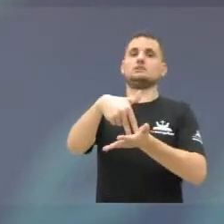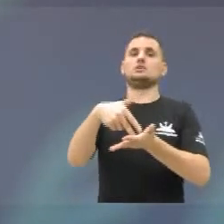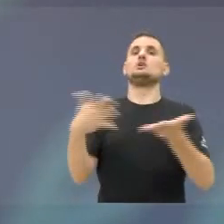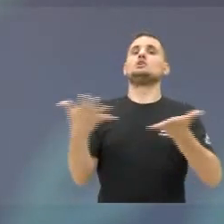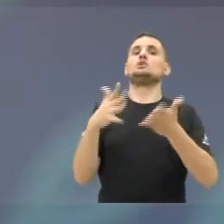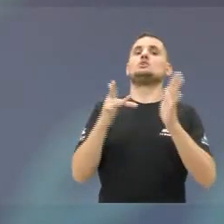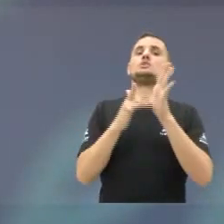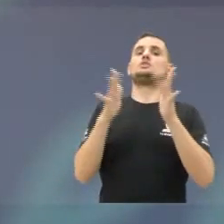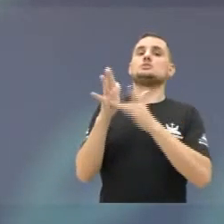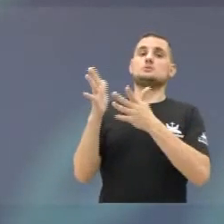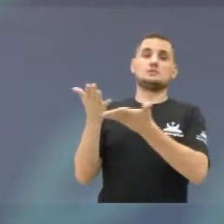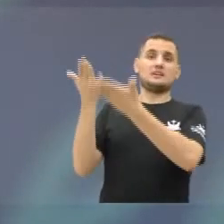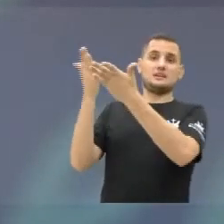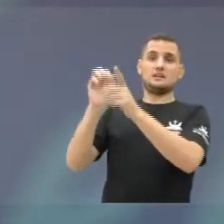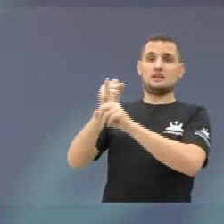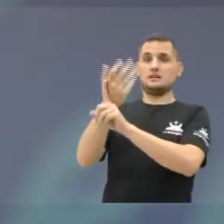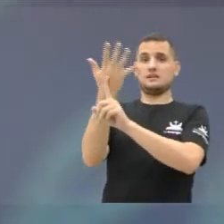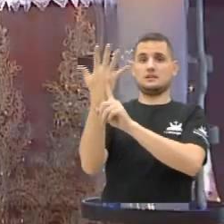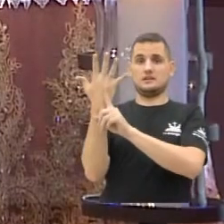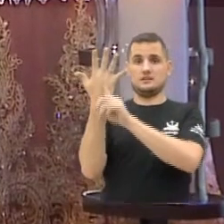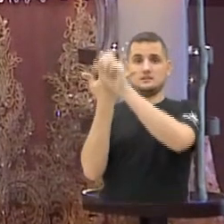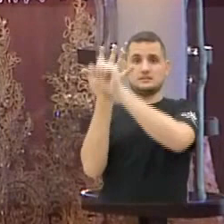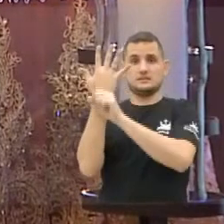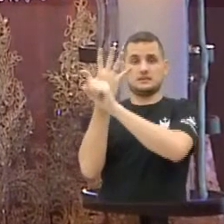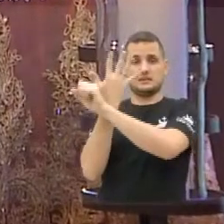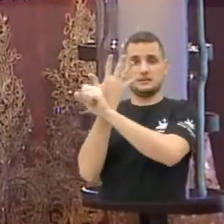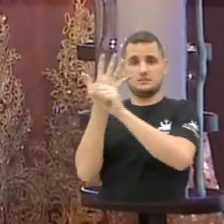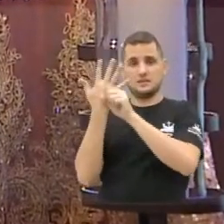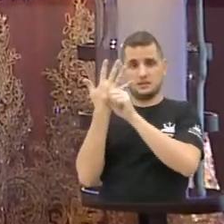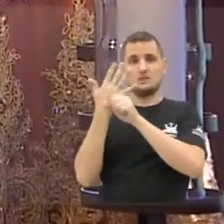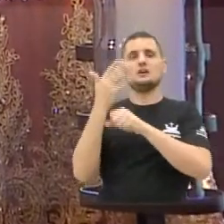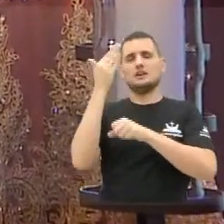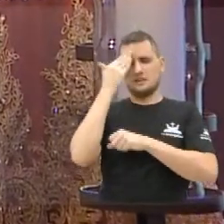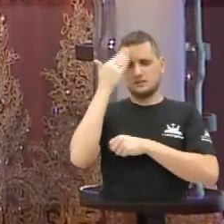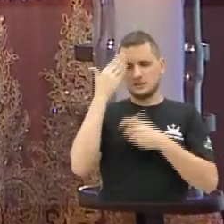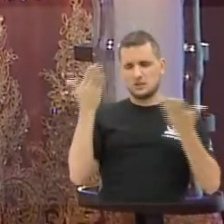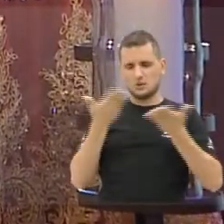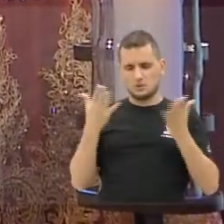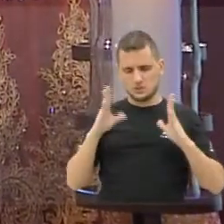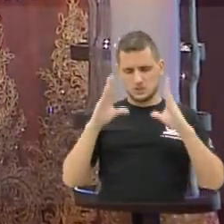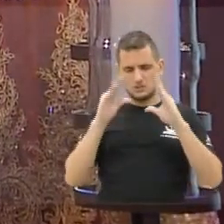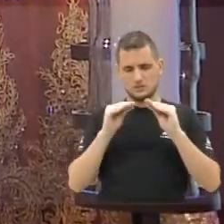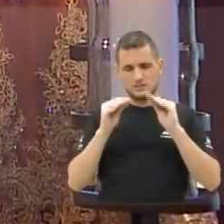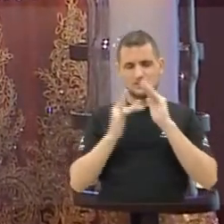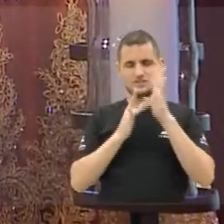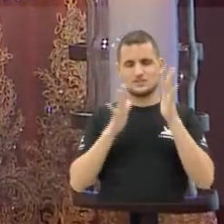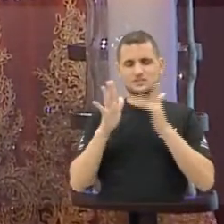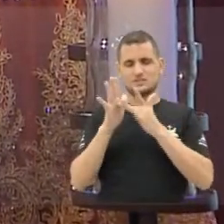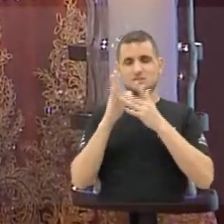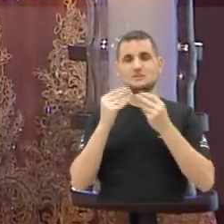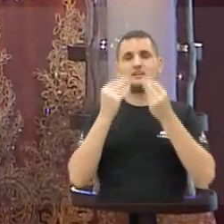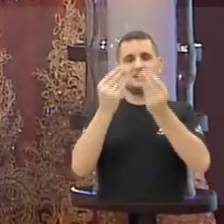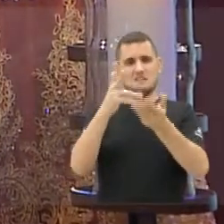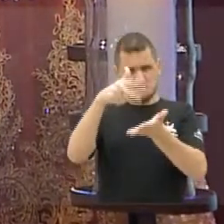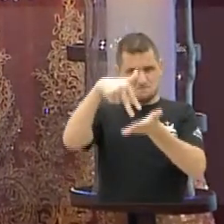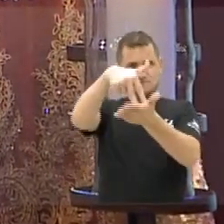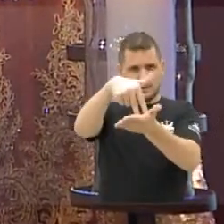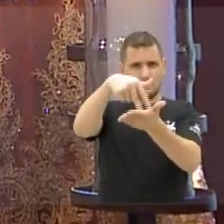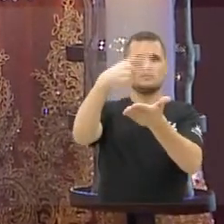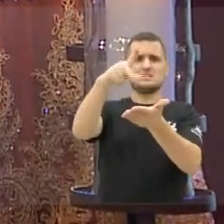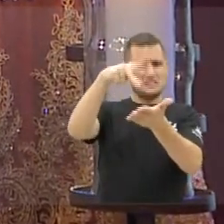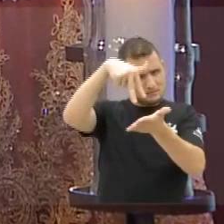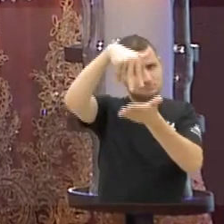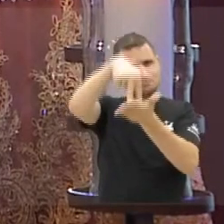eu tenho certeza que esta noite Deus vai levantar você. Deus vai